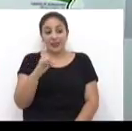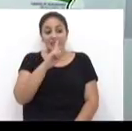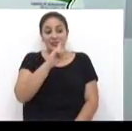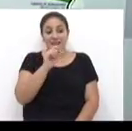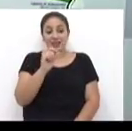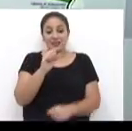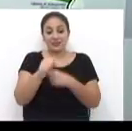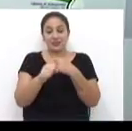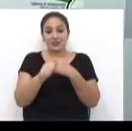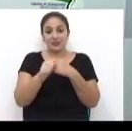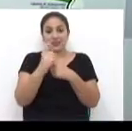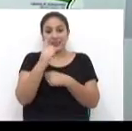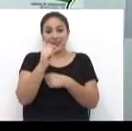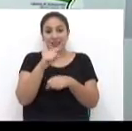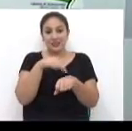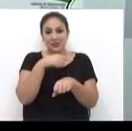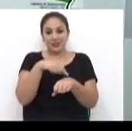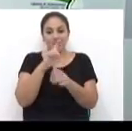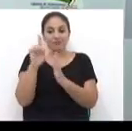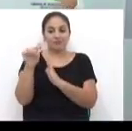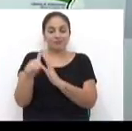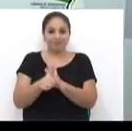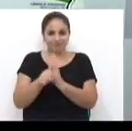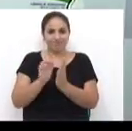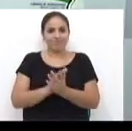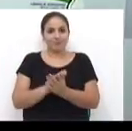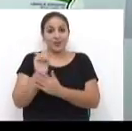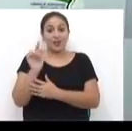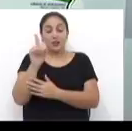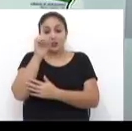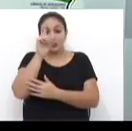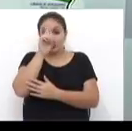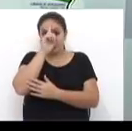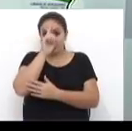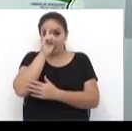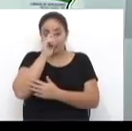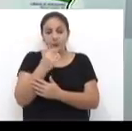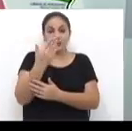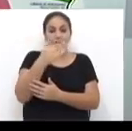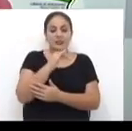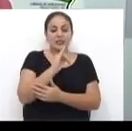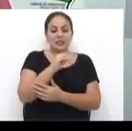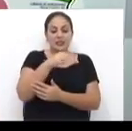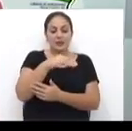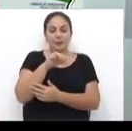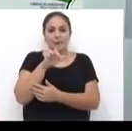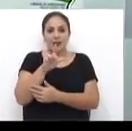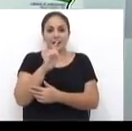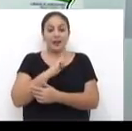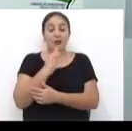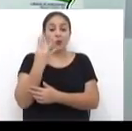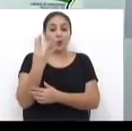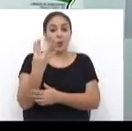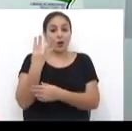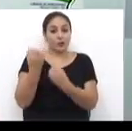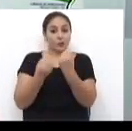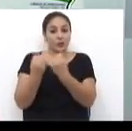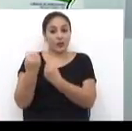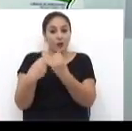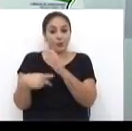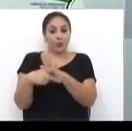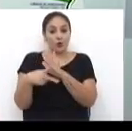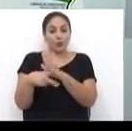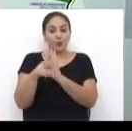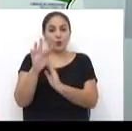horas depois do anúncio da sua morte no hospital. Lá na frente do ML, 4 viaturas